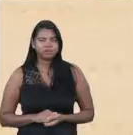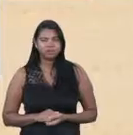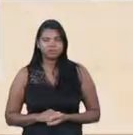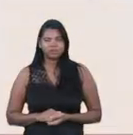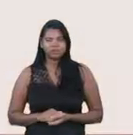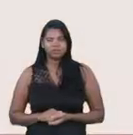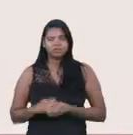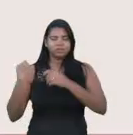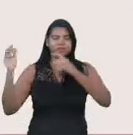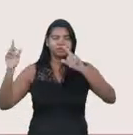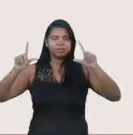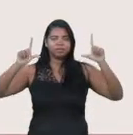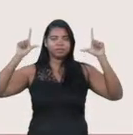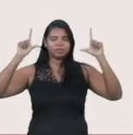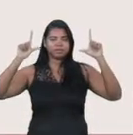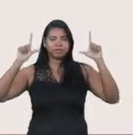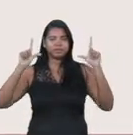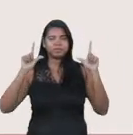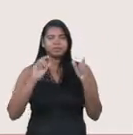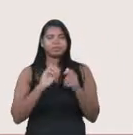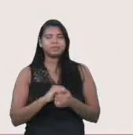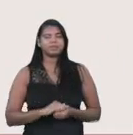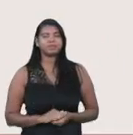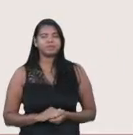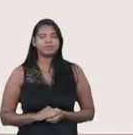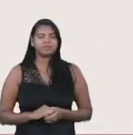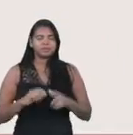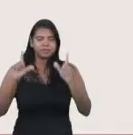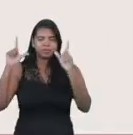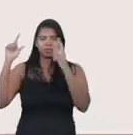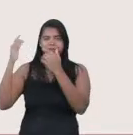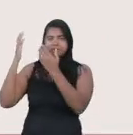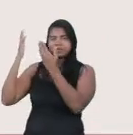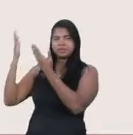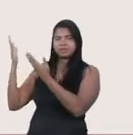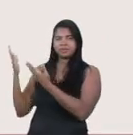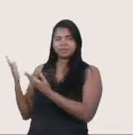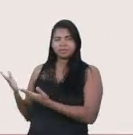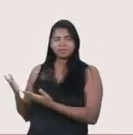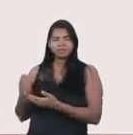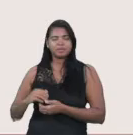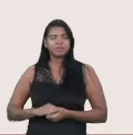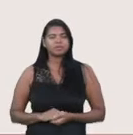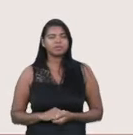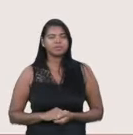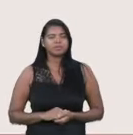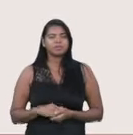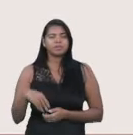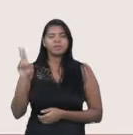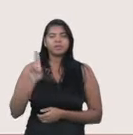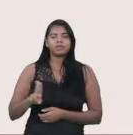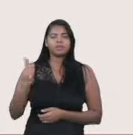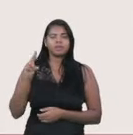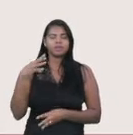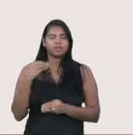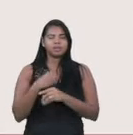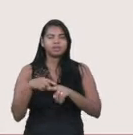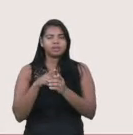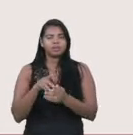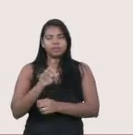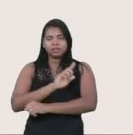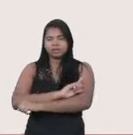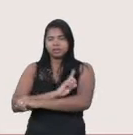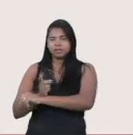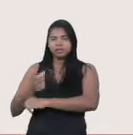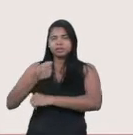Robertão, joga na tela, Robertão. Há poucos meses, a mídia internacional comentou um experimento utilizando um superacelerador de partículas,